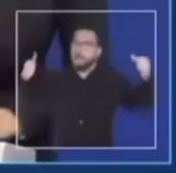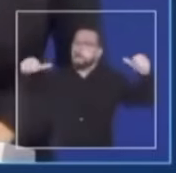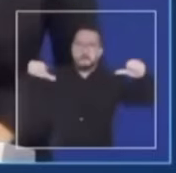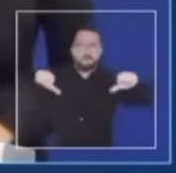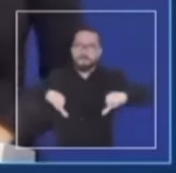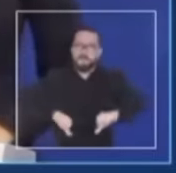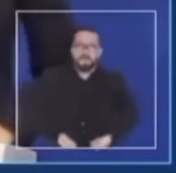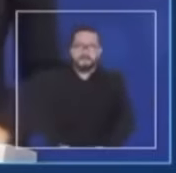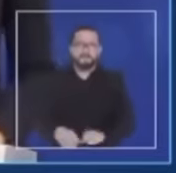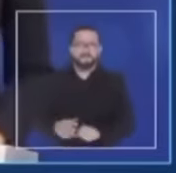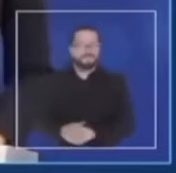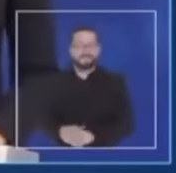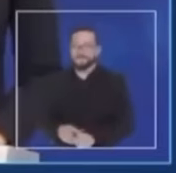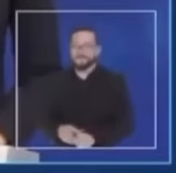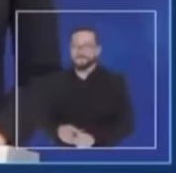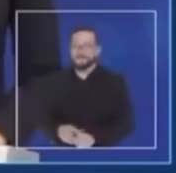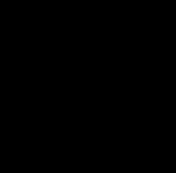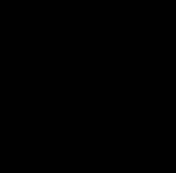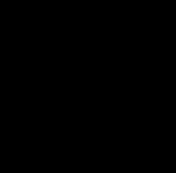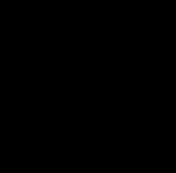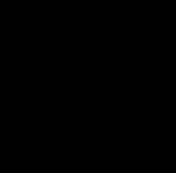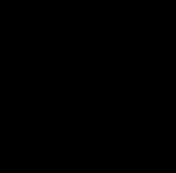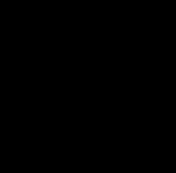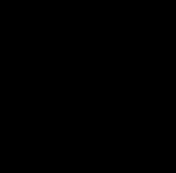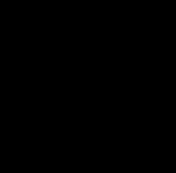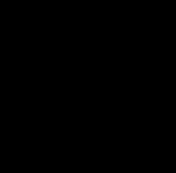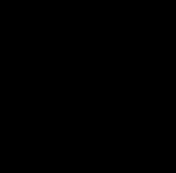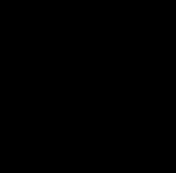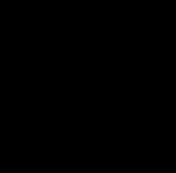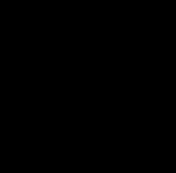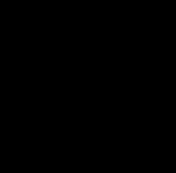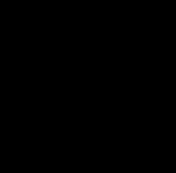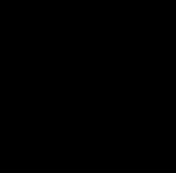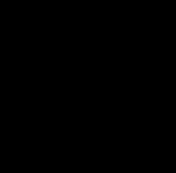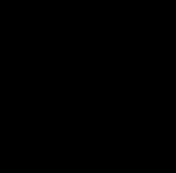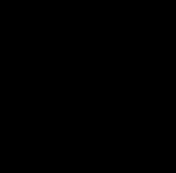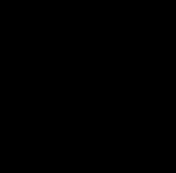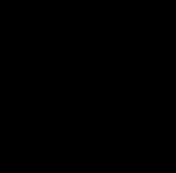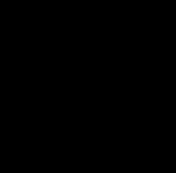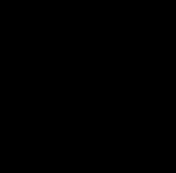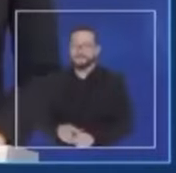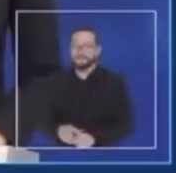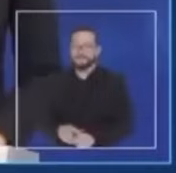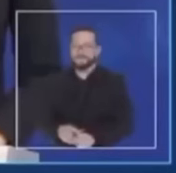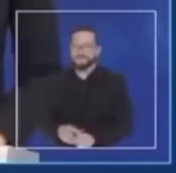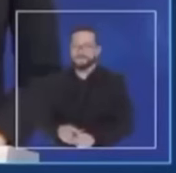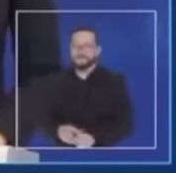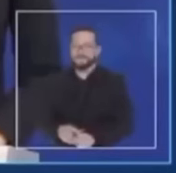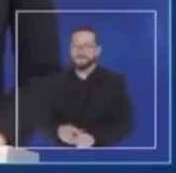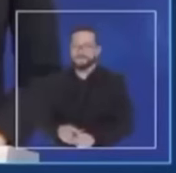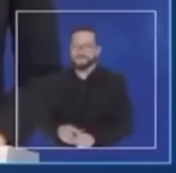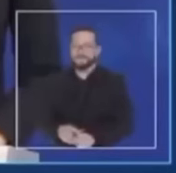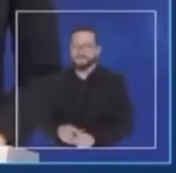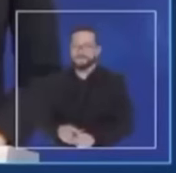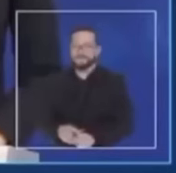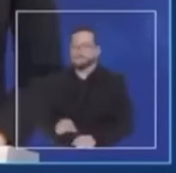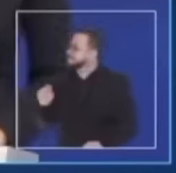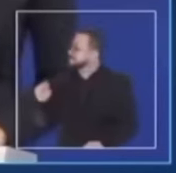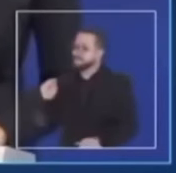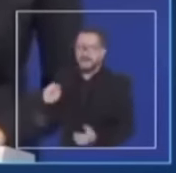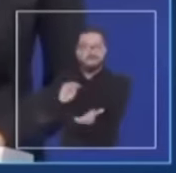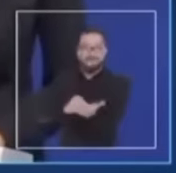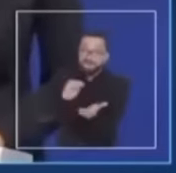vi, Vi como ela pega assim, rápido. Eu não vi nada. Não vi o pior ainda, que tava lá e deveria ter visto. Ó,